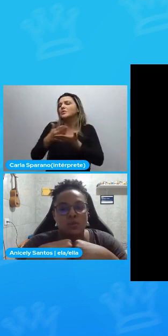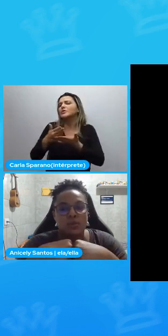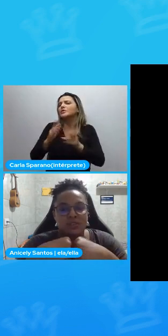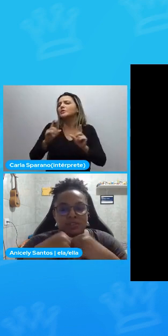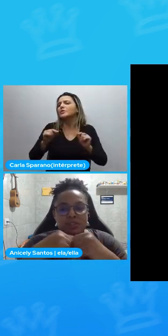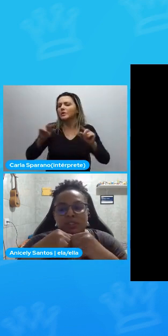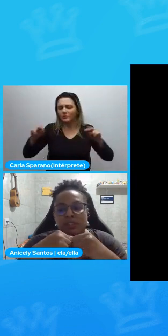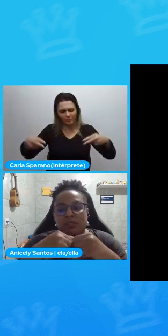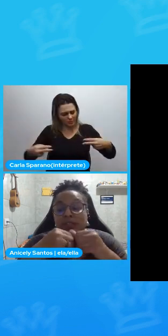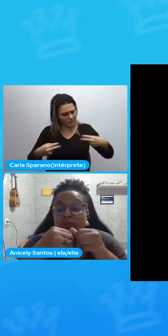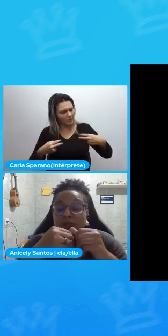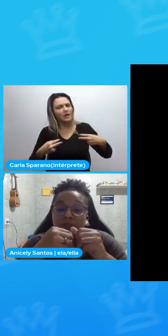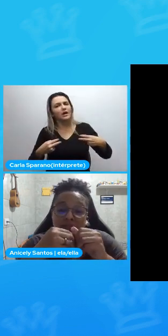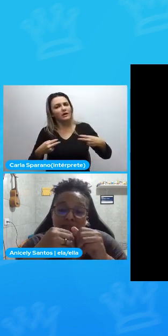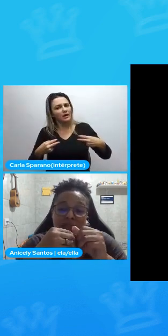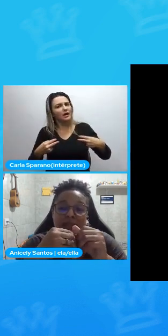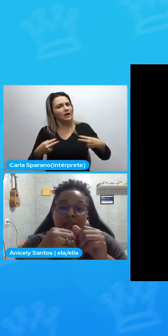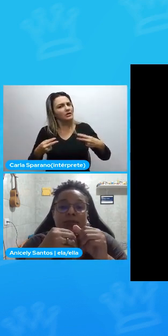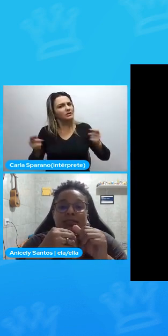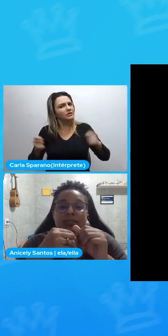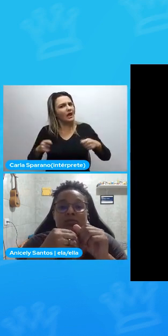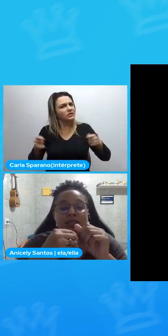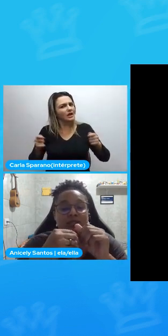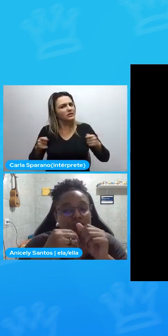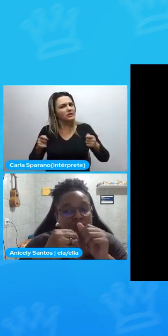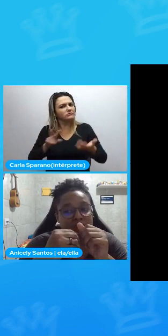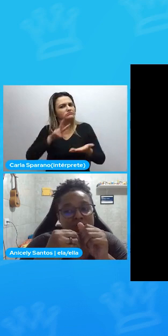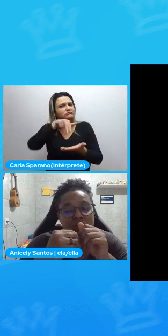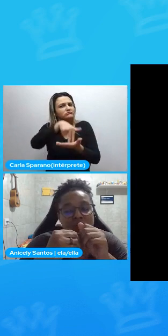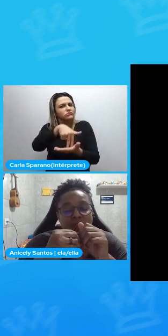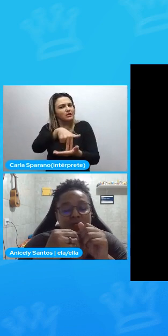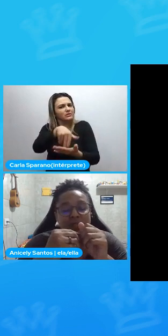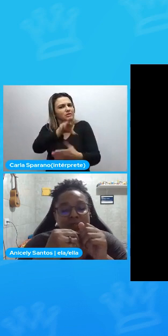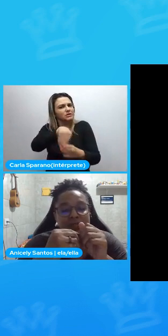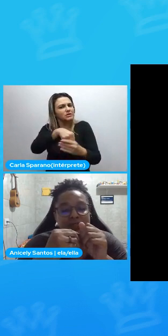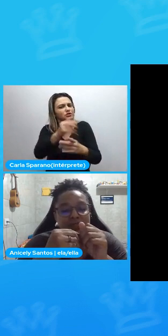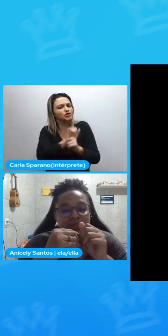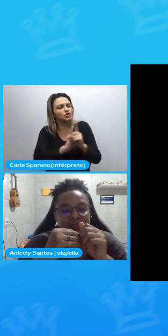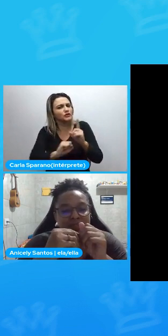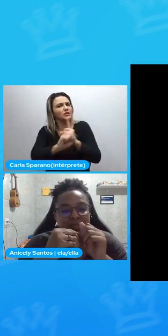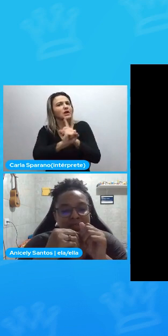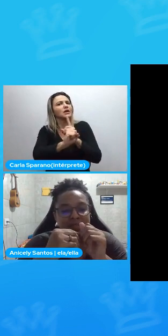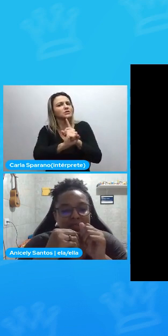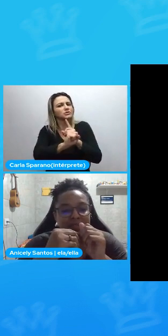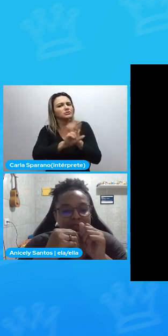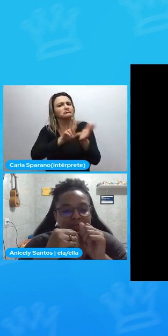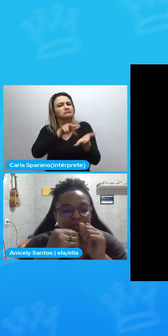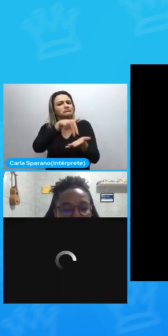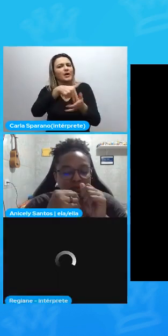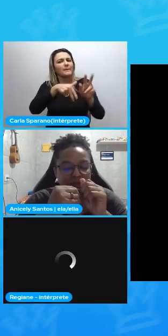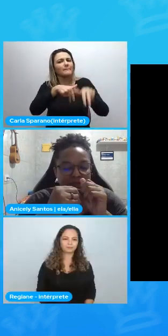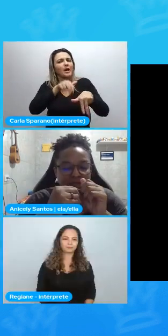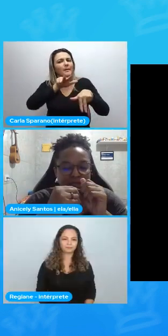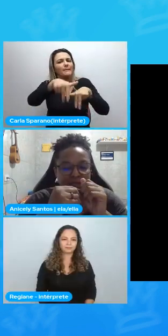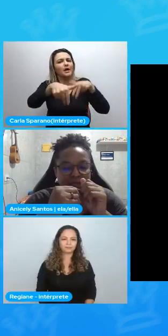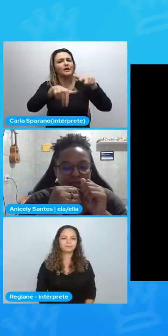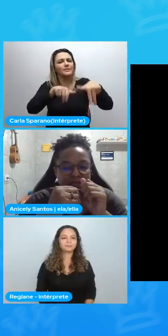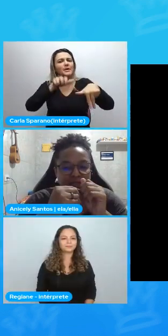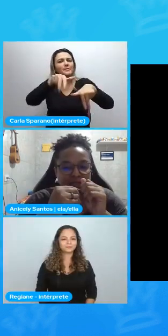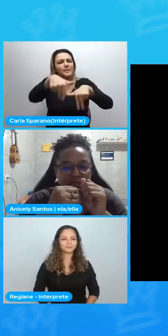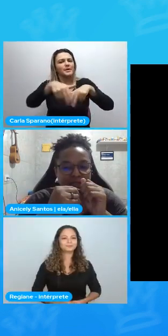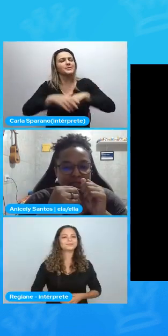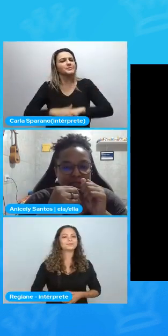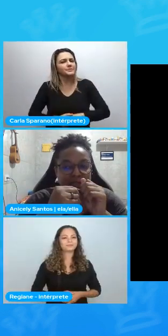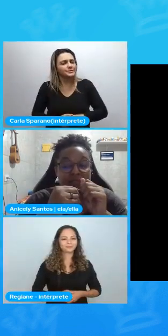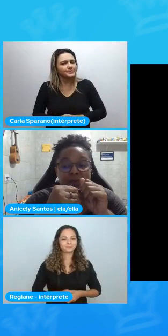Como pessoas. Que poderiam estar atuando. Na sociedade. E começaram suas lutas. E aí. A gente vai ver. Que essas lutas. Elas.